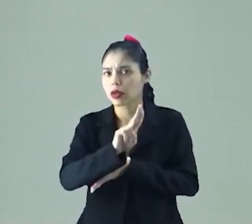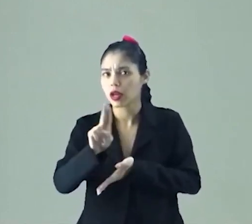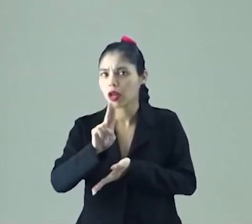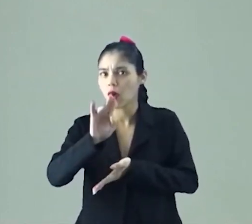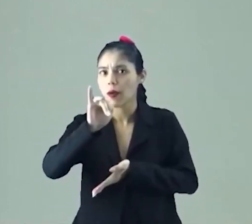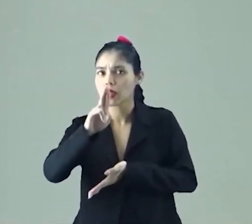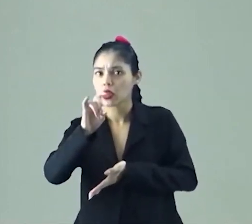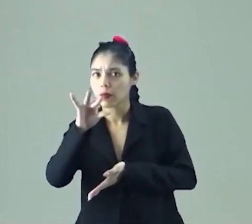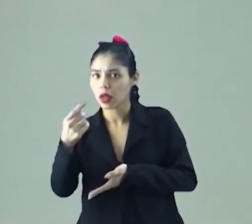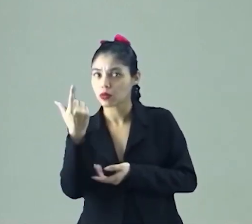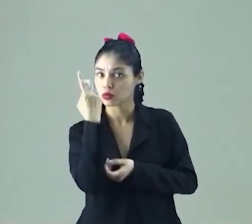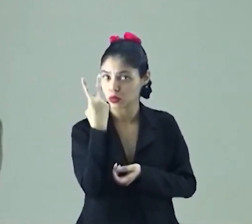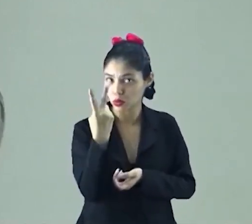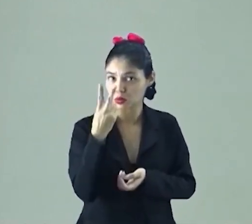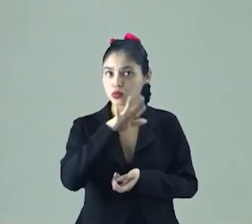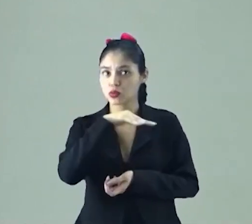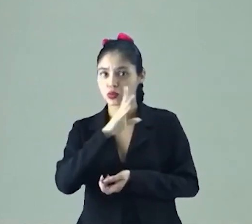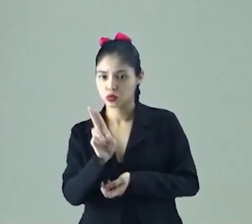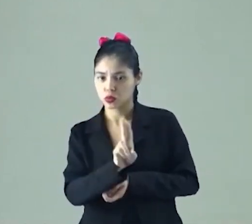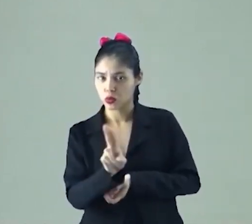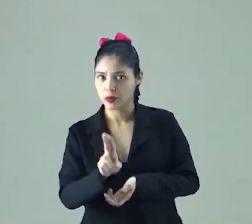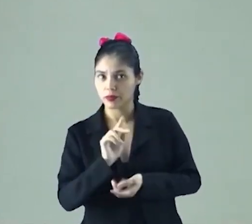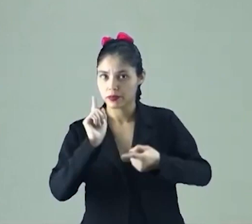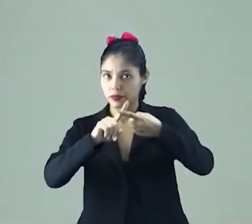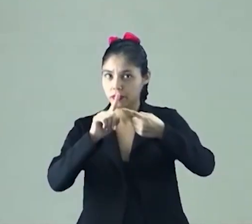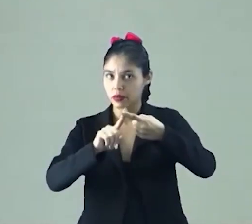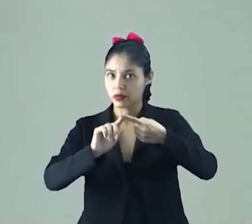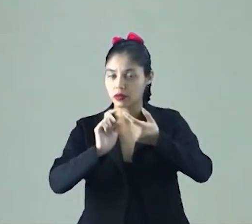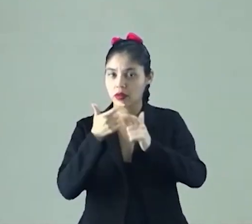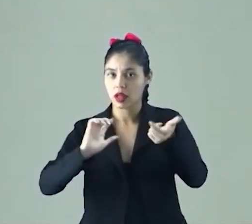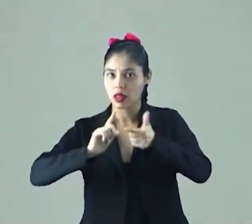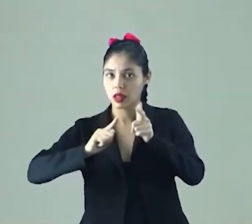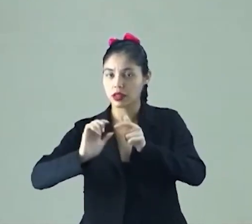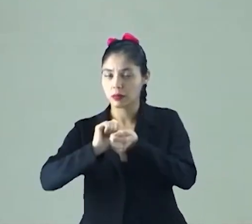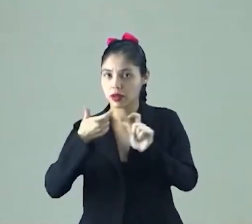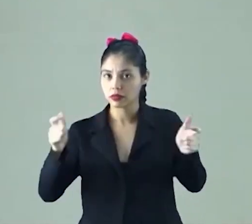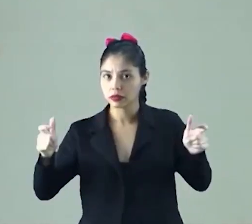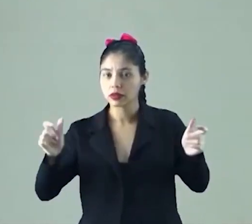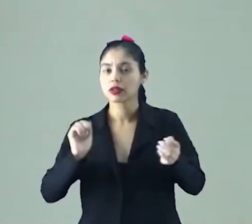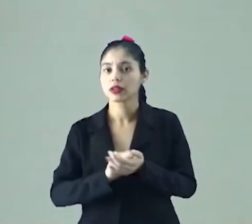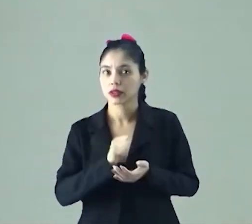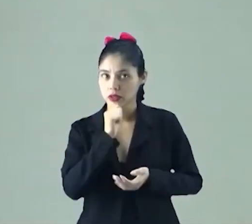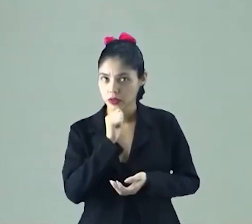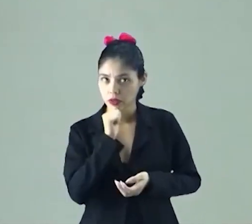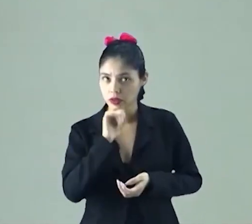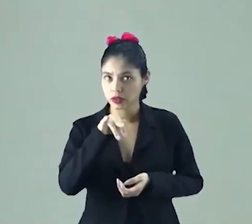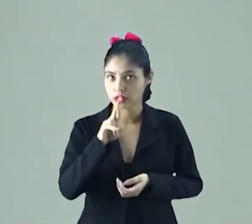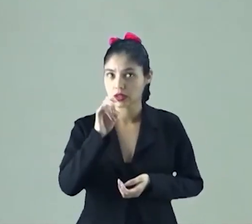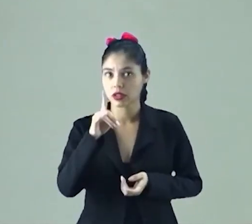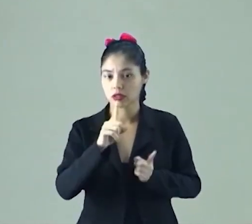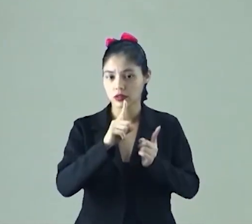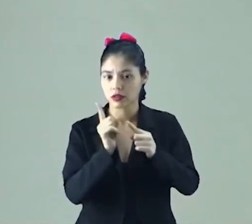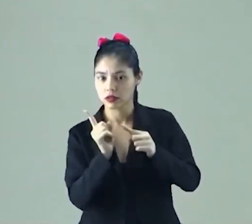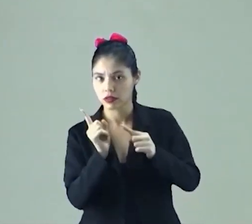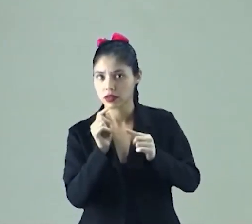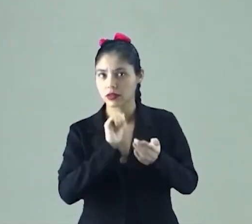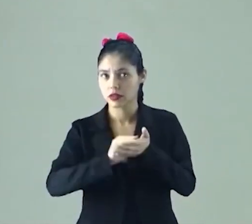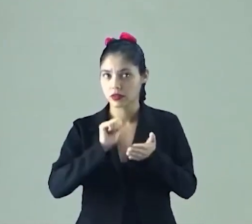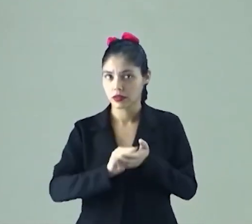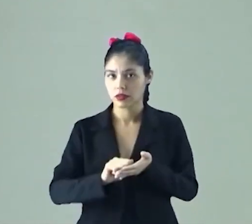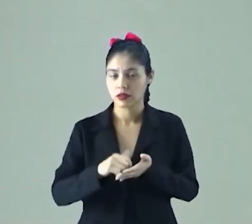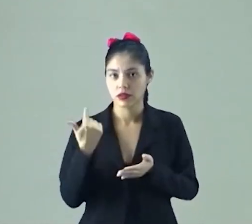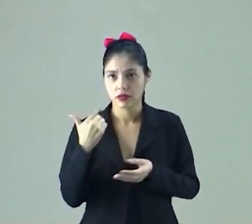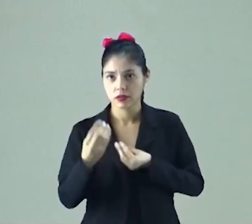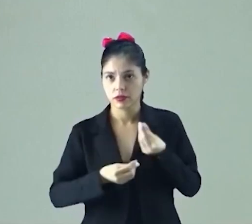nomenclatura binominal com dois nomes, o primeiro nome em maiúsculo, o segundo nome em minúsculo e em itálico. É lógico que a gente não consegue escrever